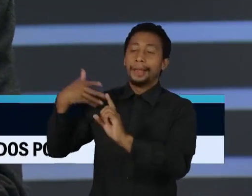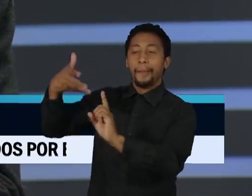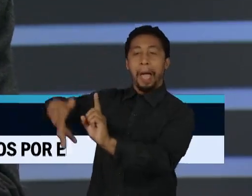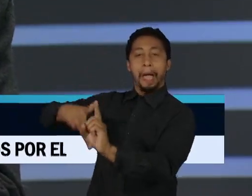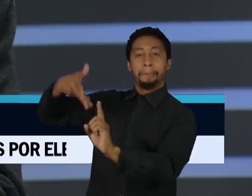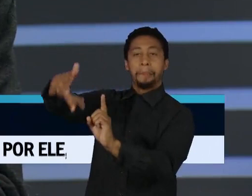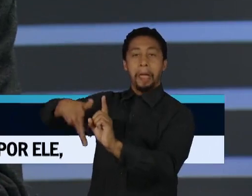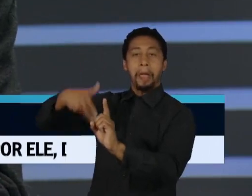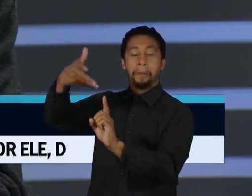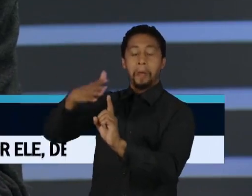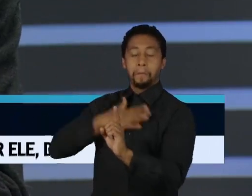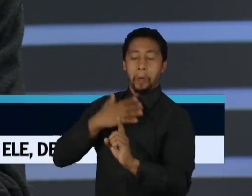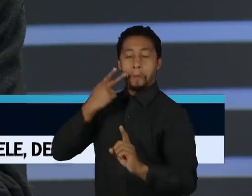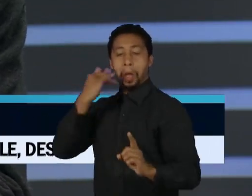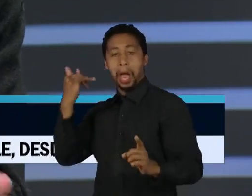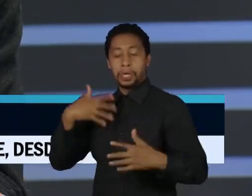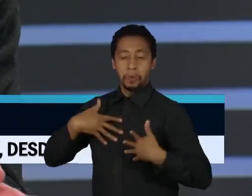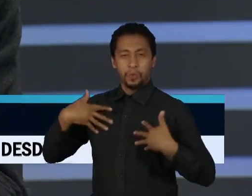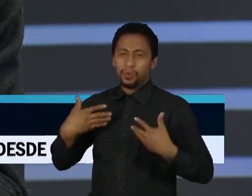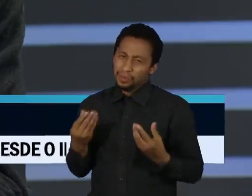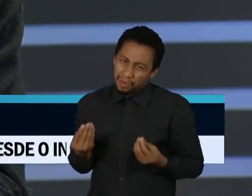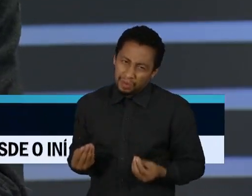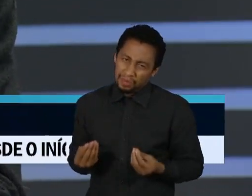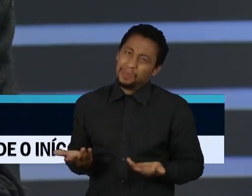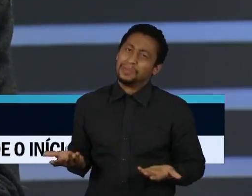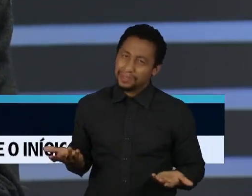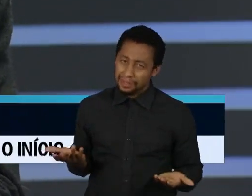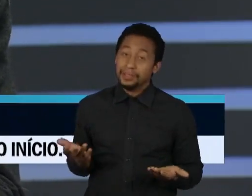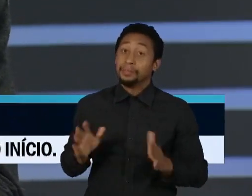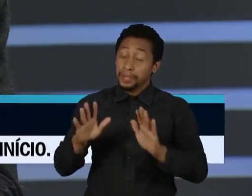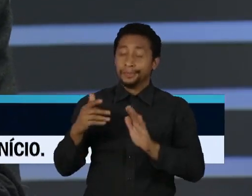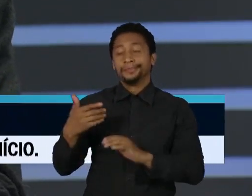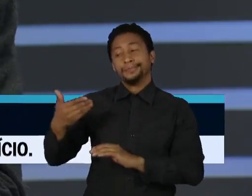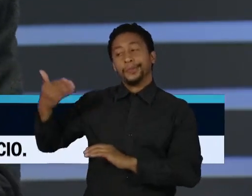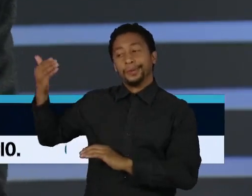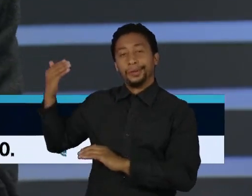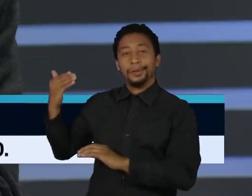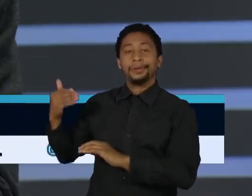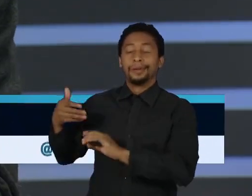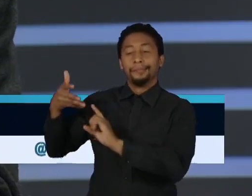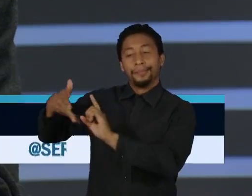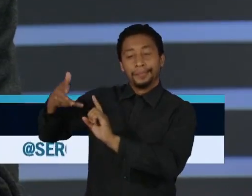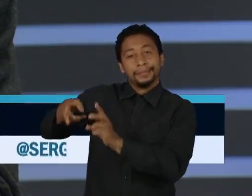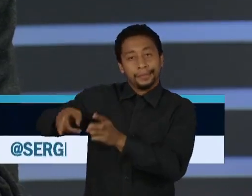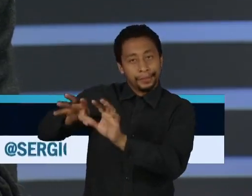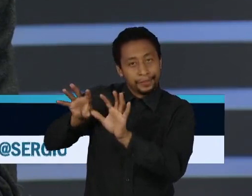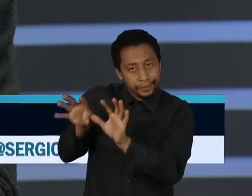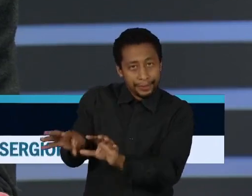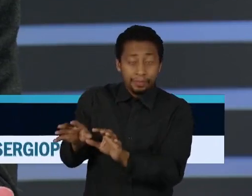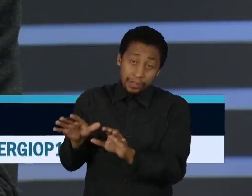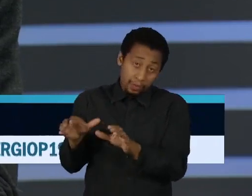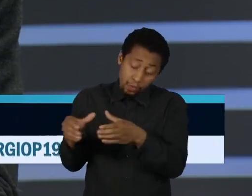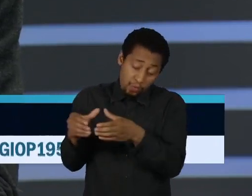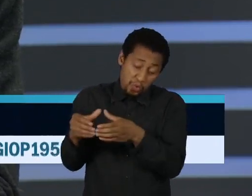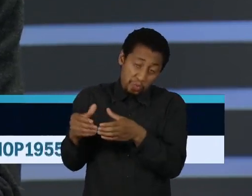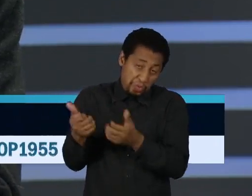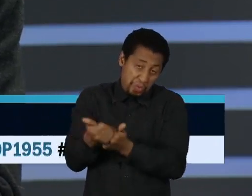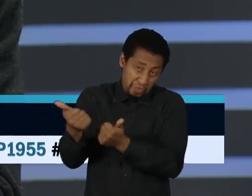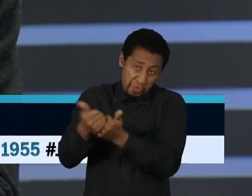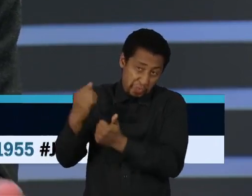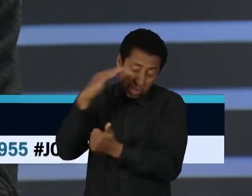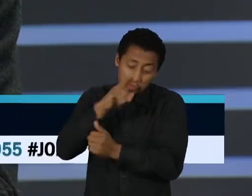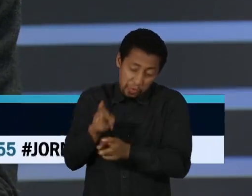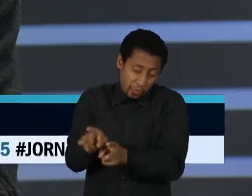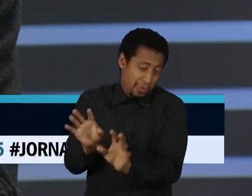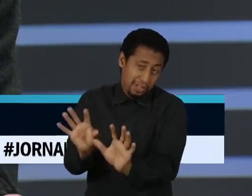narrativa que ele está sendo perseguido, o que ecoa certas outras narrativas também. Mas, enfim, para a base dele, ele vai continuar. A questão é saber se ele